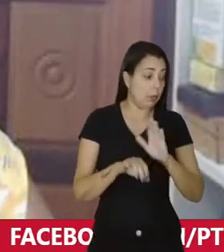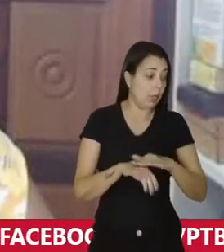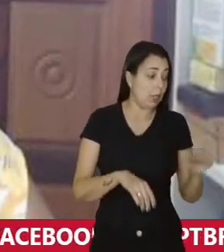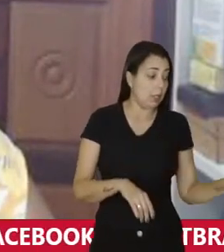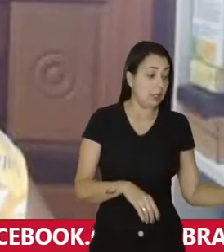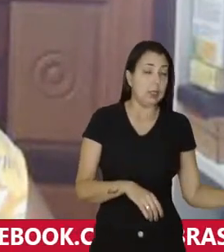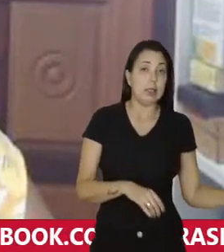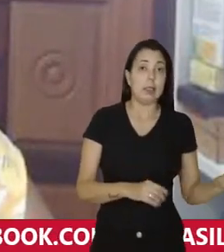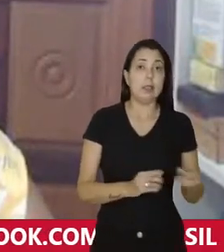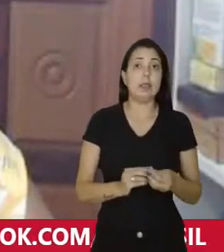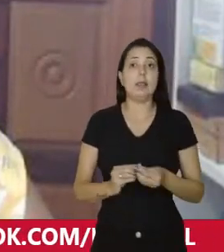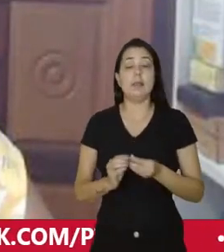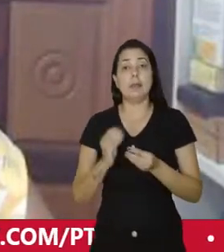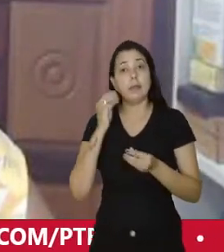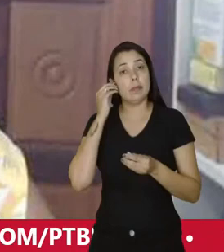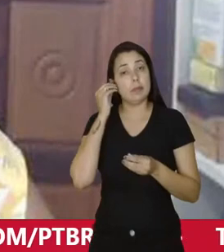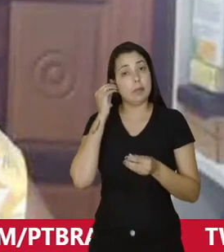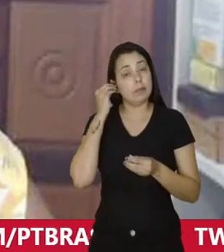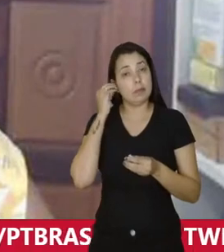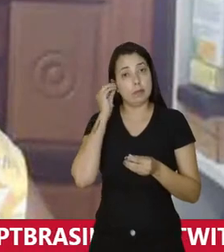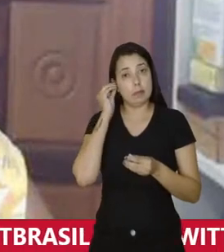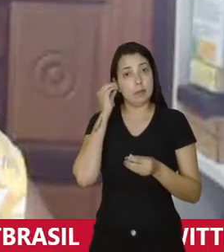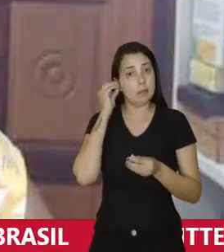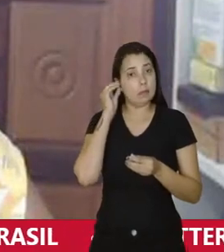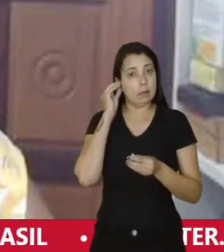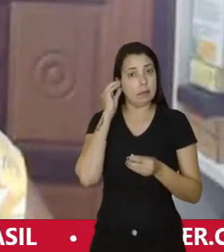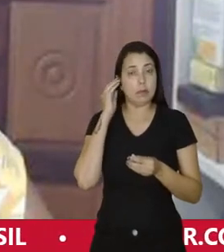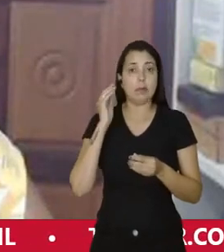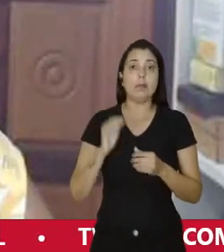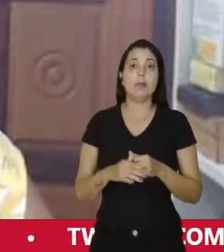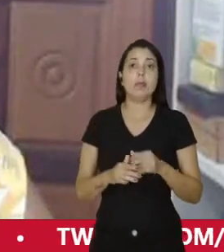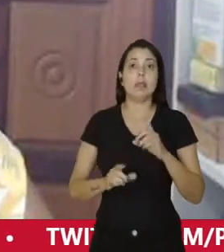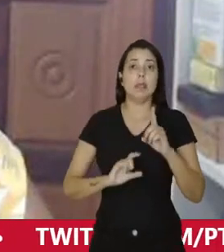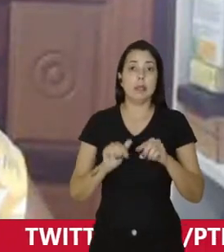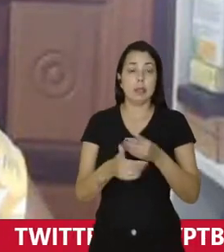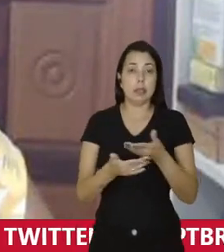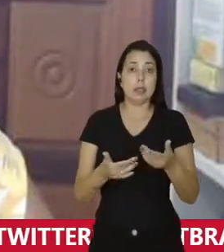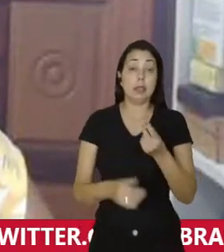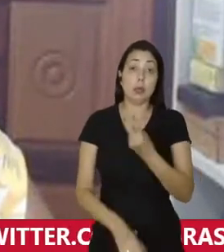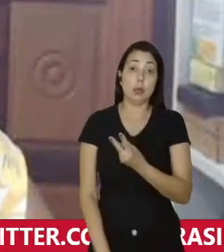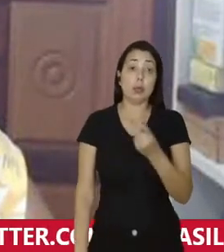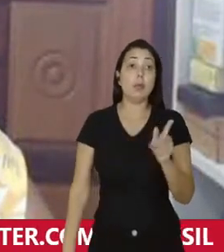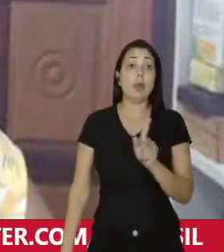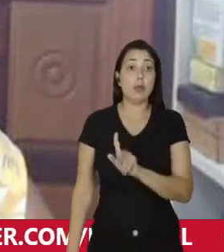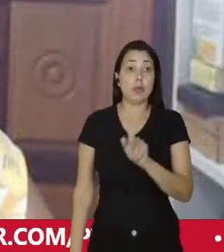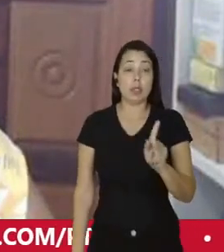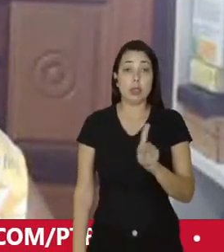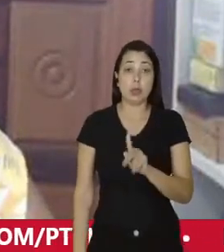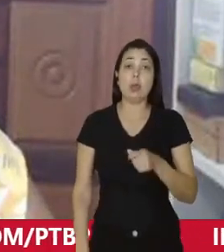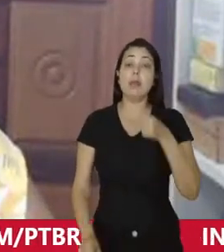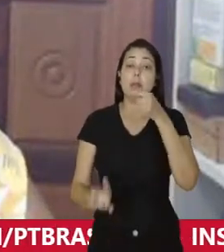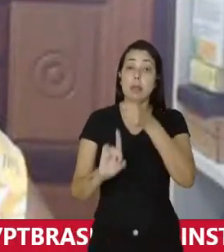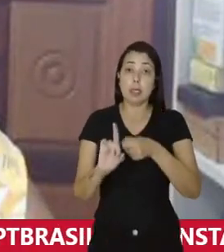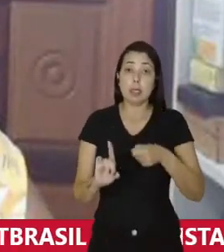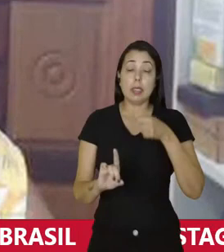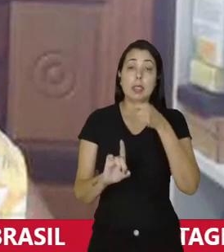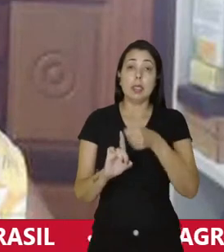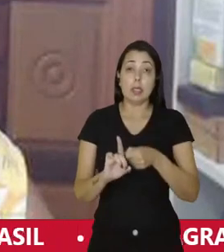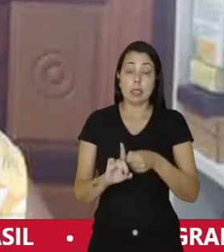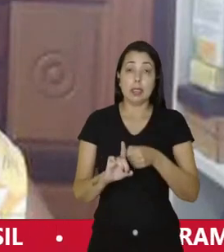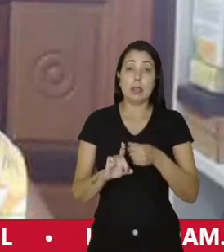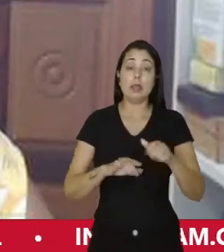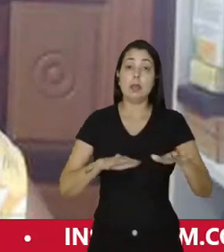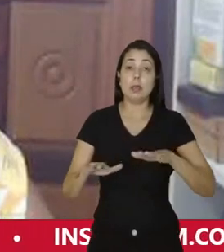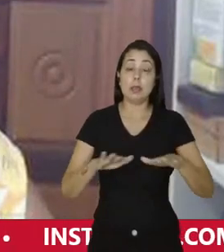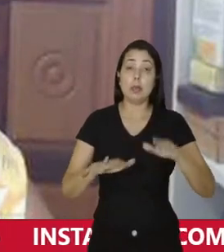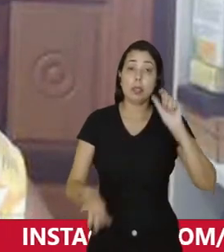e extremamente atual. Nós hoje vamos conversar com duas professoras, militantes do